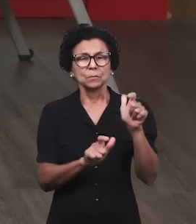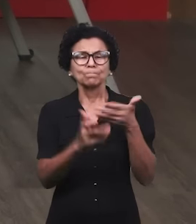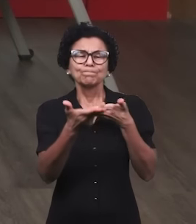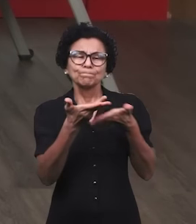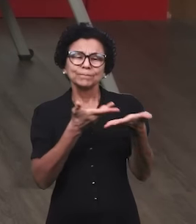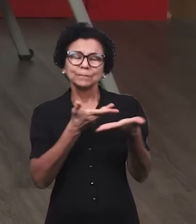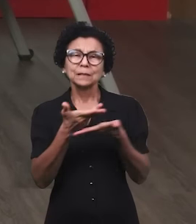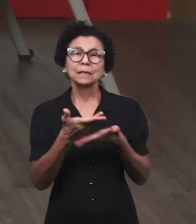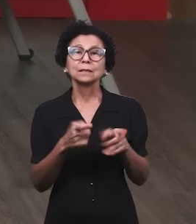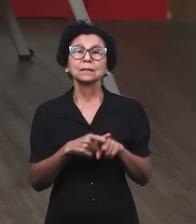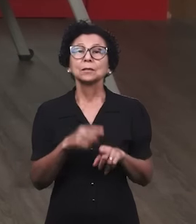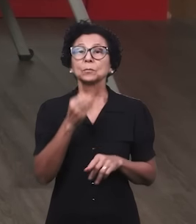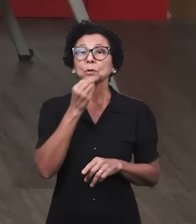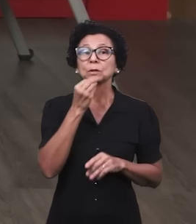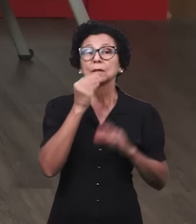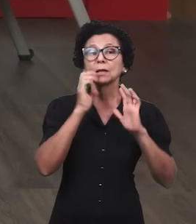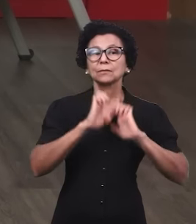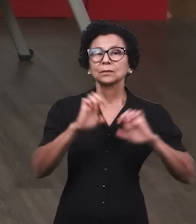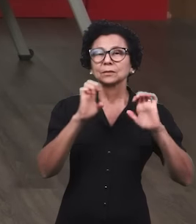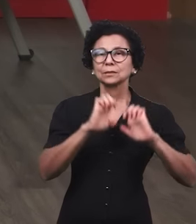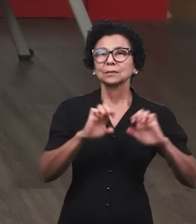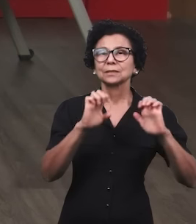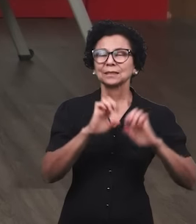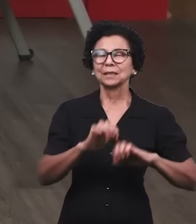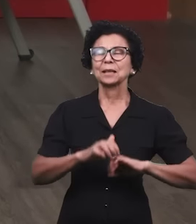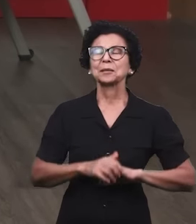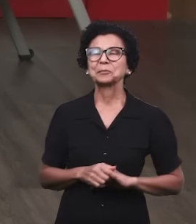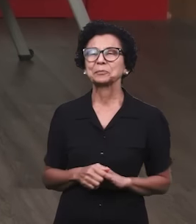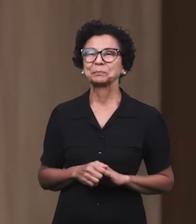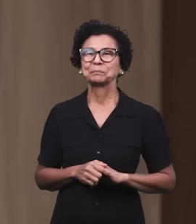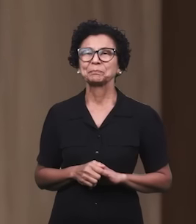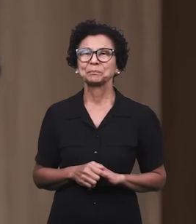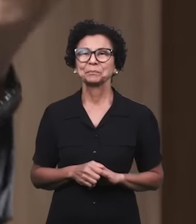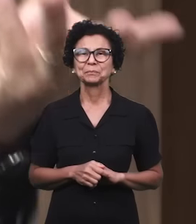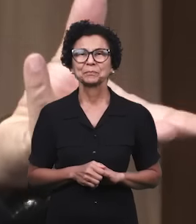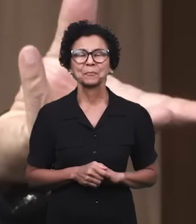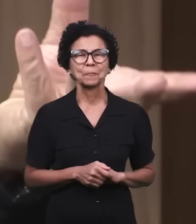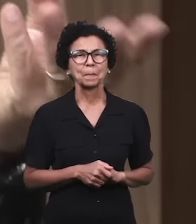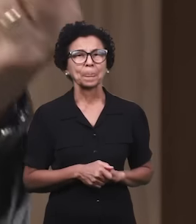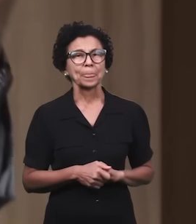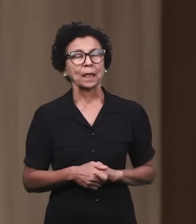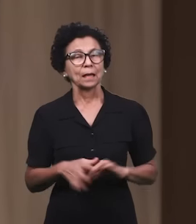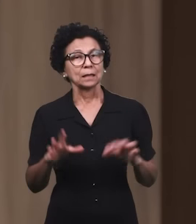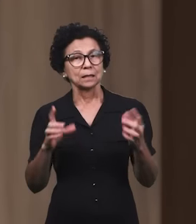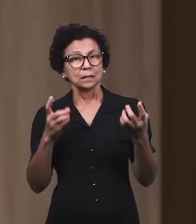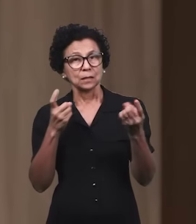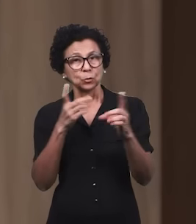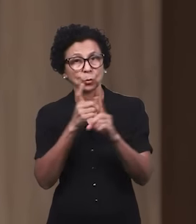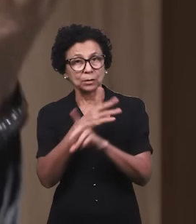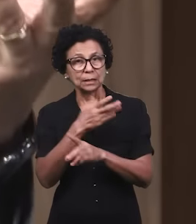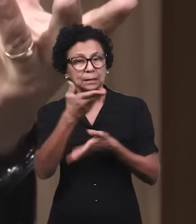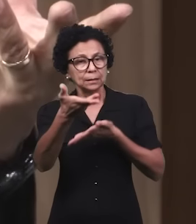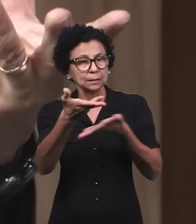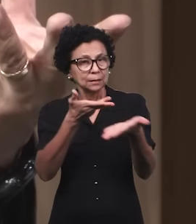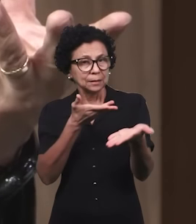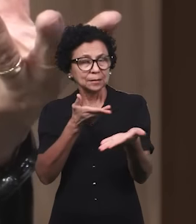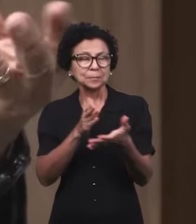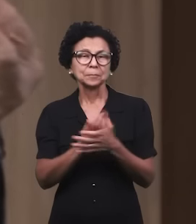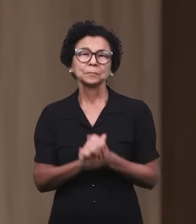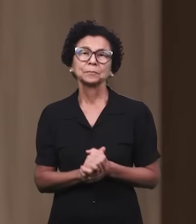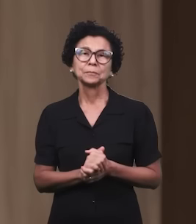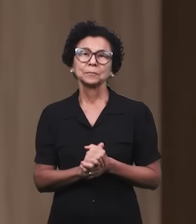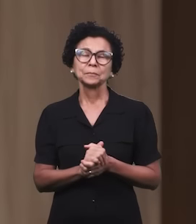oportunidade de evangelizar, de compartilhar a sua doutrina, de compartilhar o reino, não